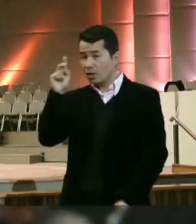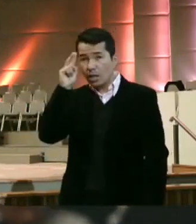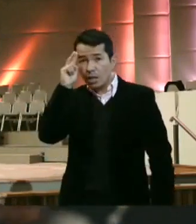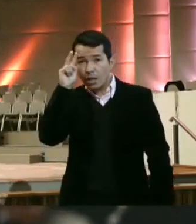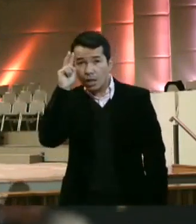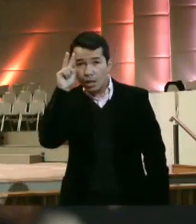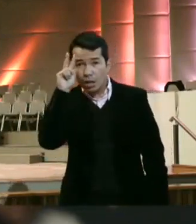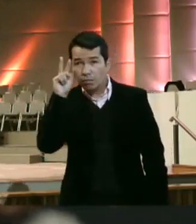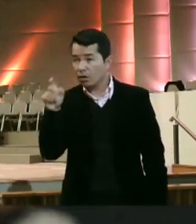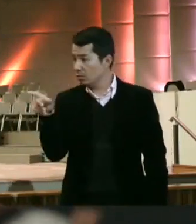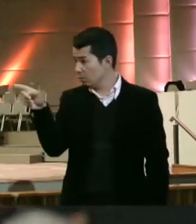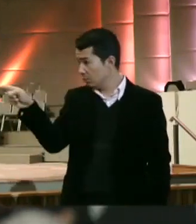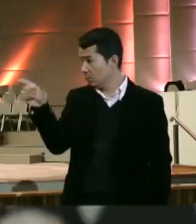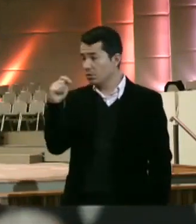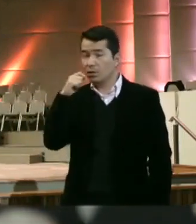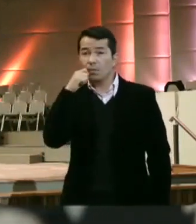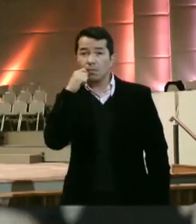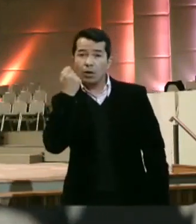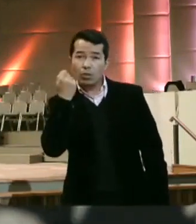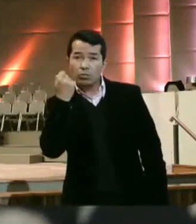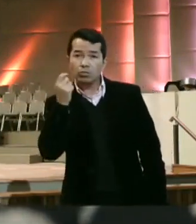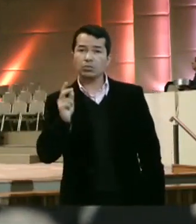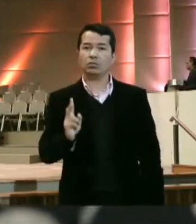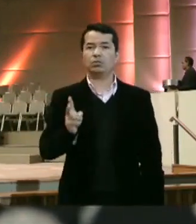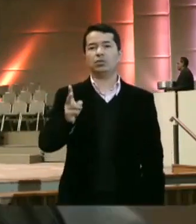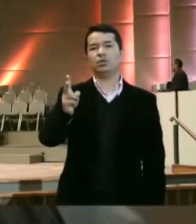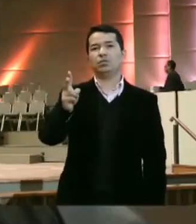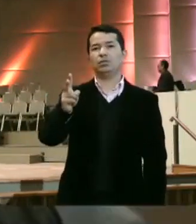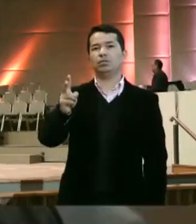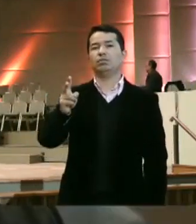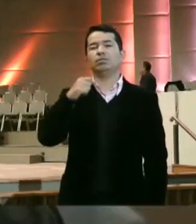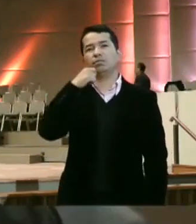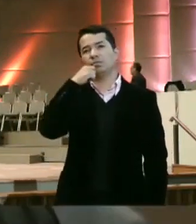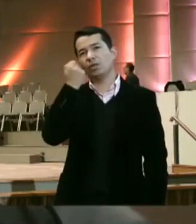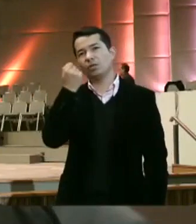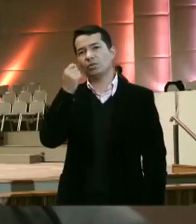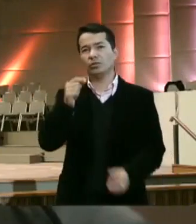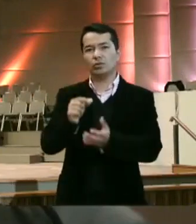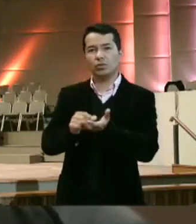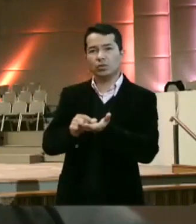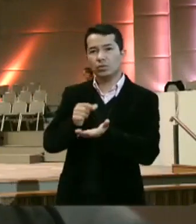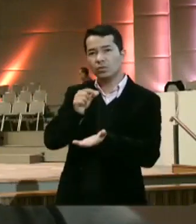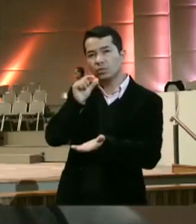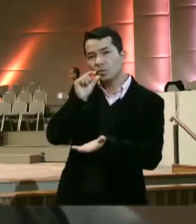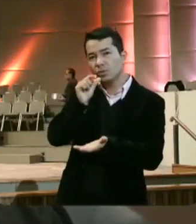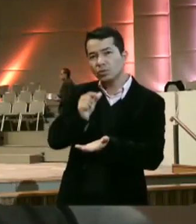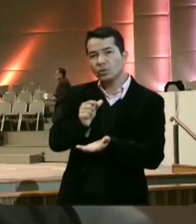O pão que está aí é pão. O cálice que está ali é um suco de uva.